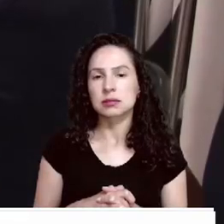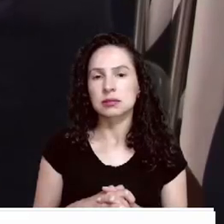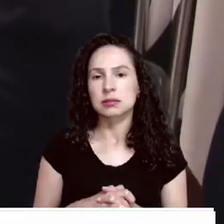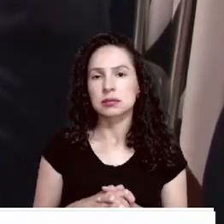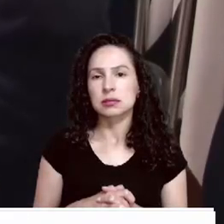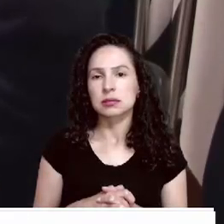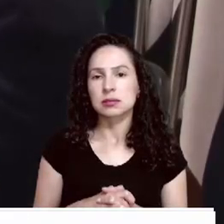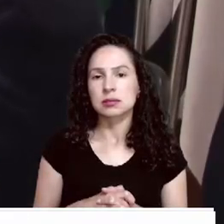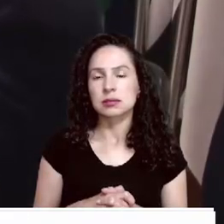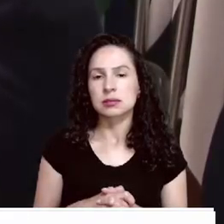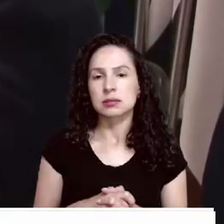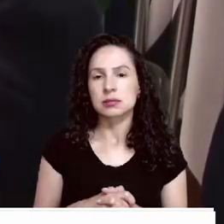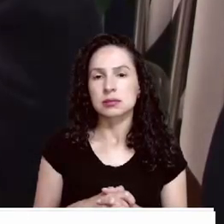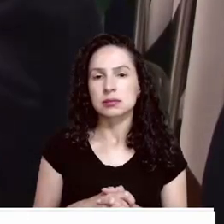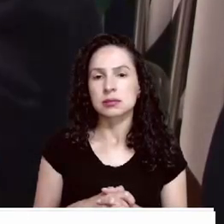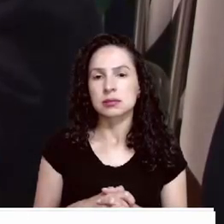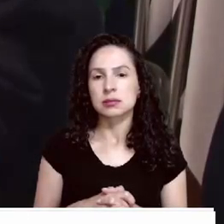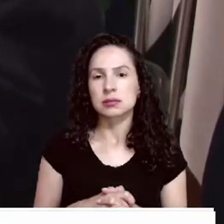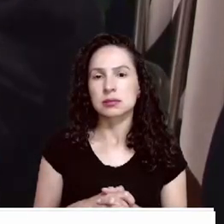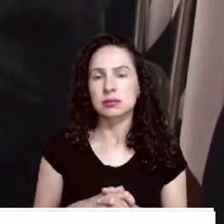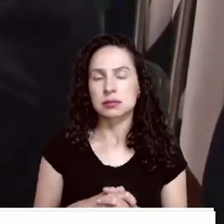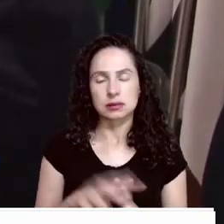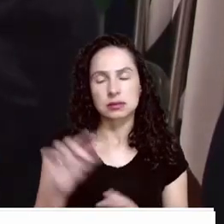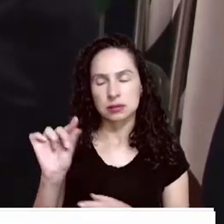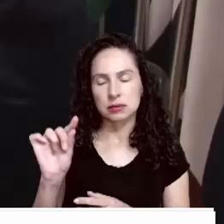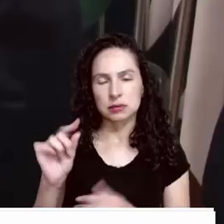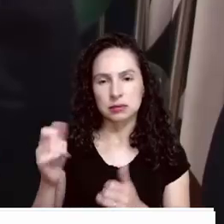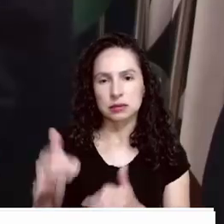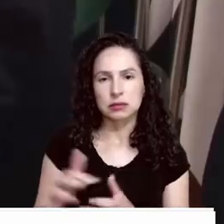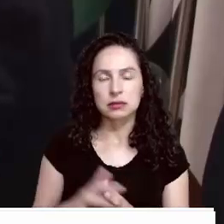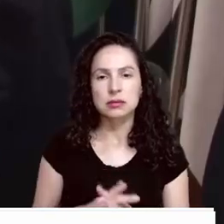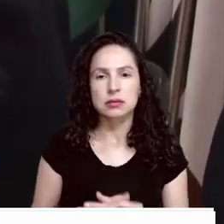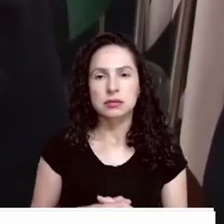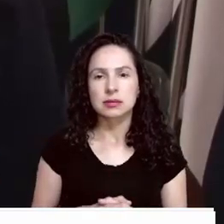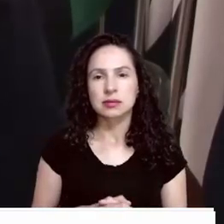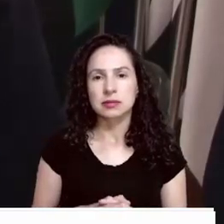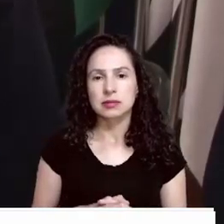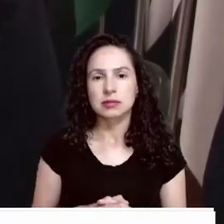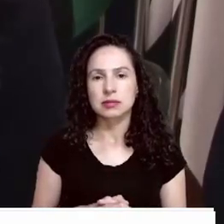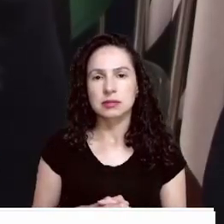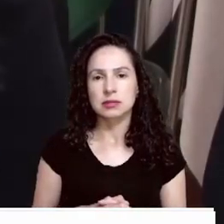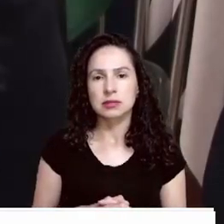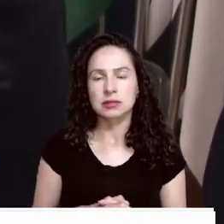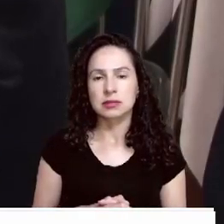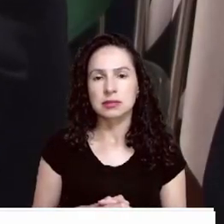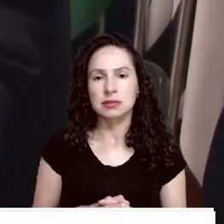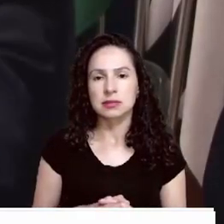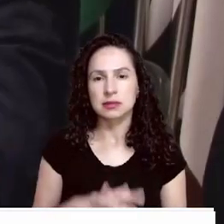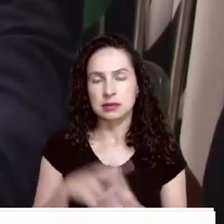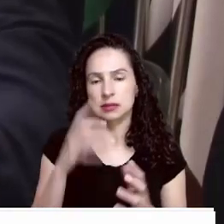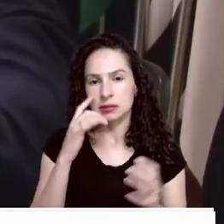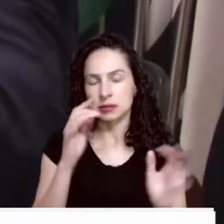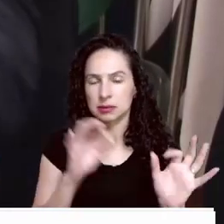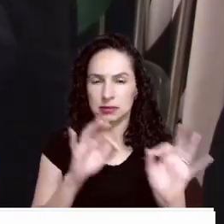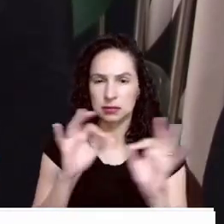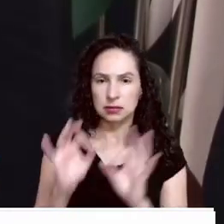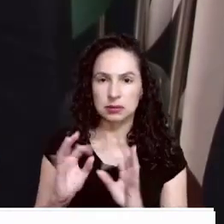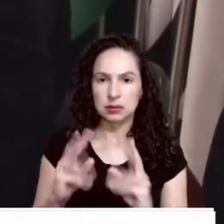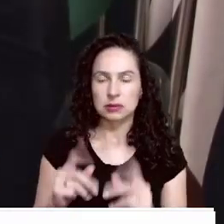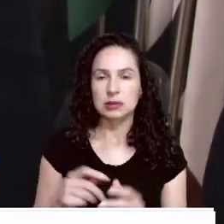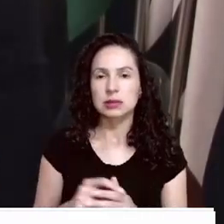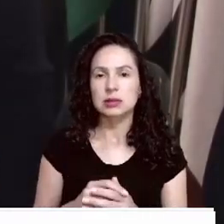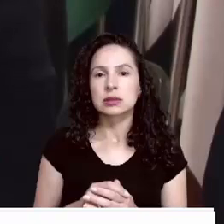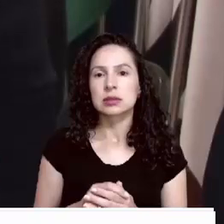Já vou dar a palavra à Vossa Excelência. Eu ouvi a sessão de cabo a rabo. Os nobres vereadores que